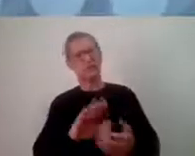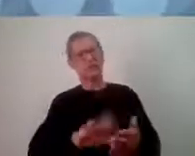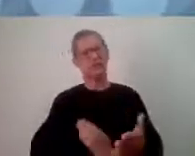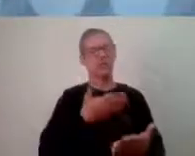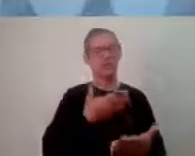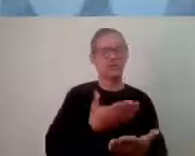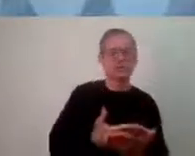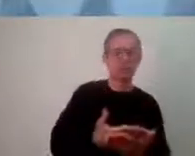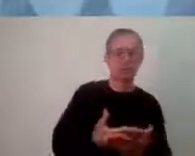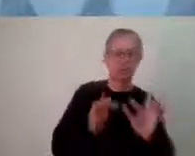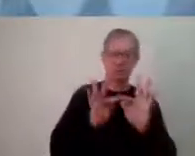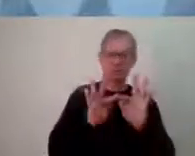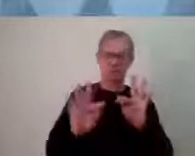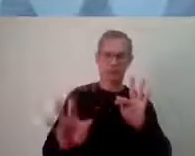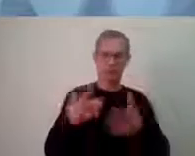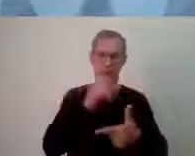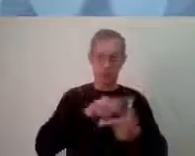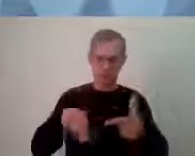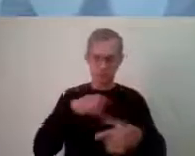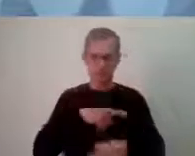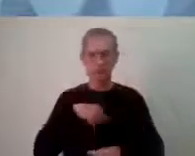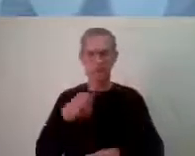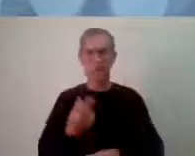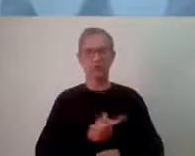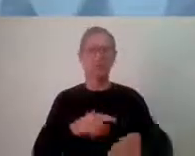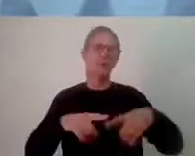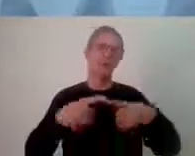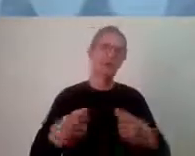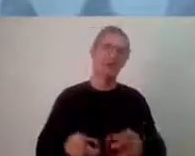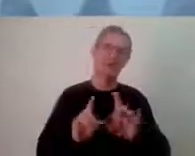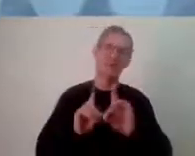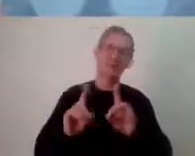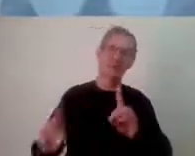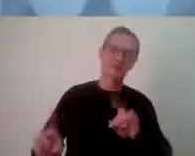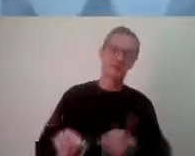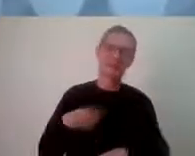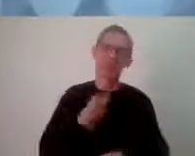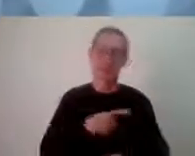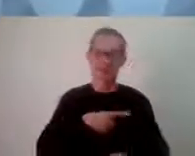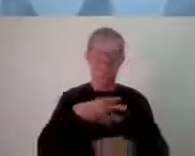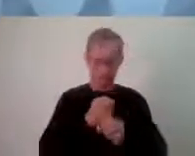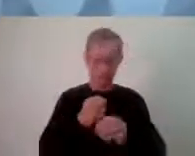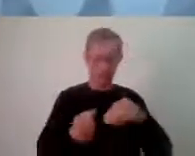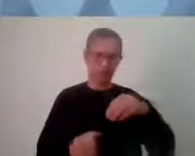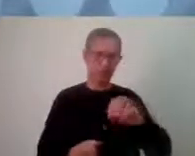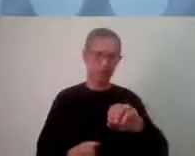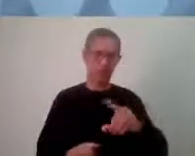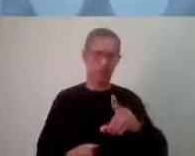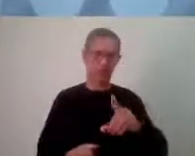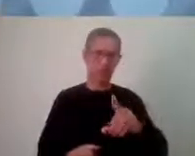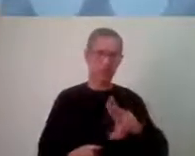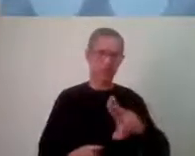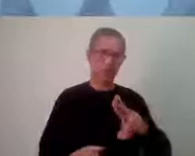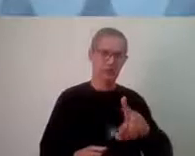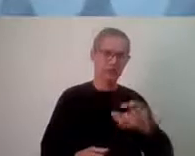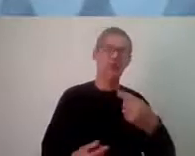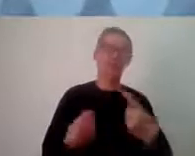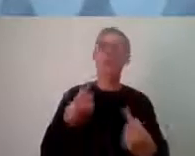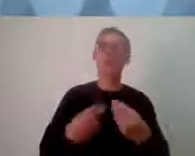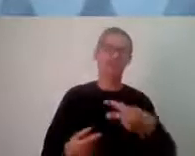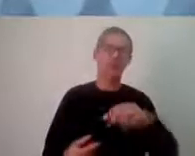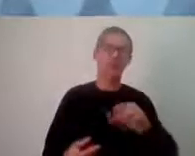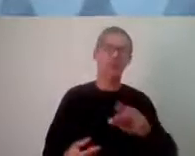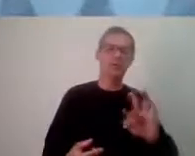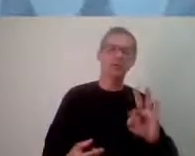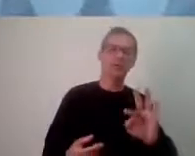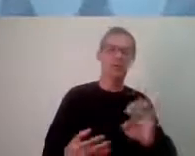interpretação física, né, do problema que nós temos ali. E a distância? A distância a gente tem que calcular o módulo. Então, a gente tem que ver em qual parte que